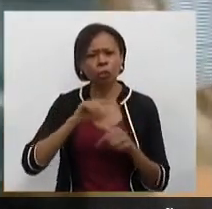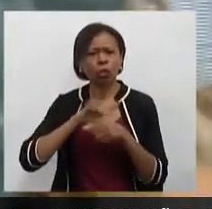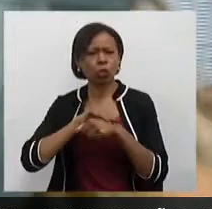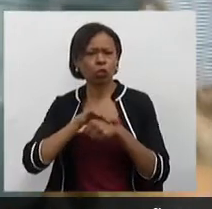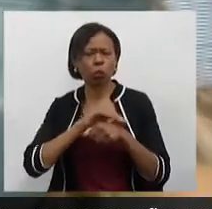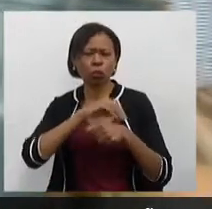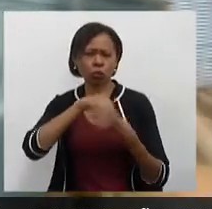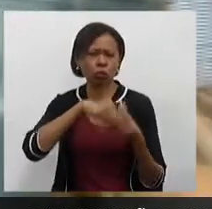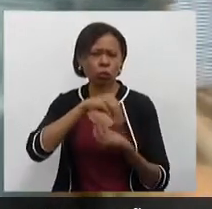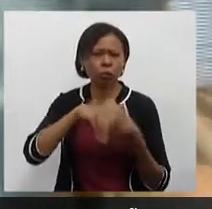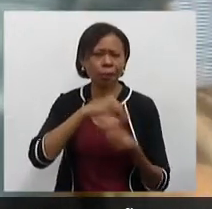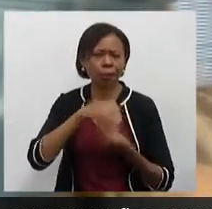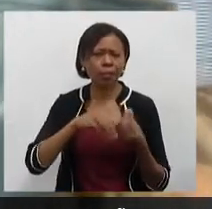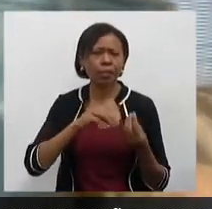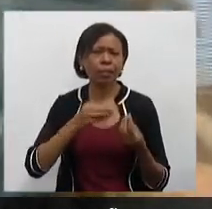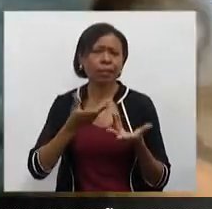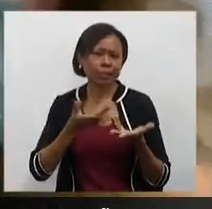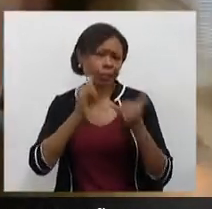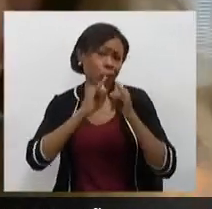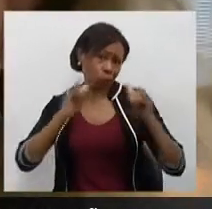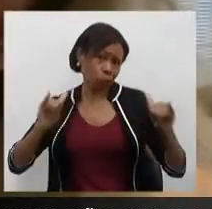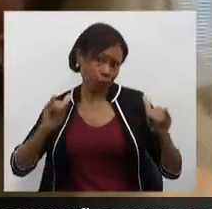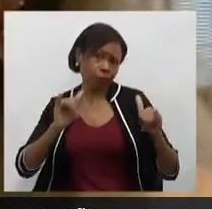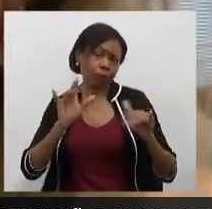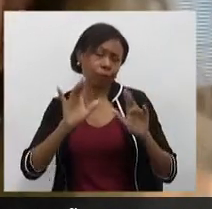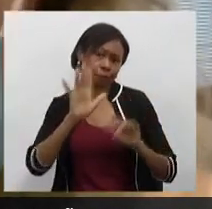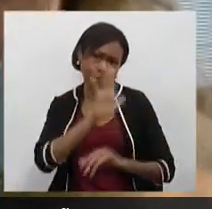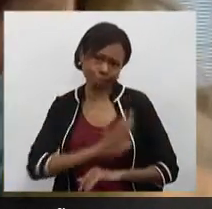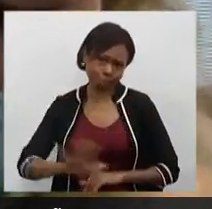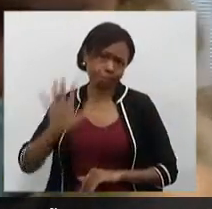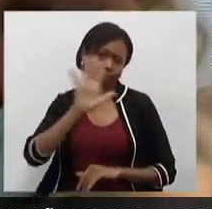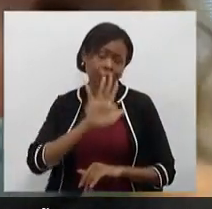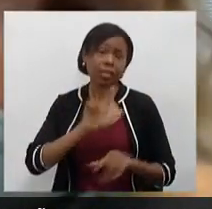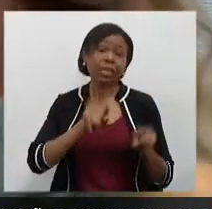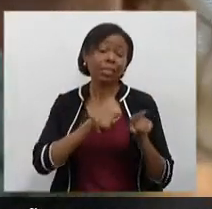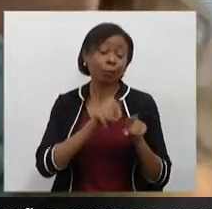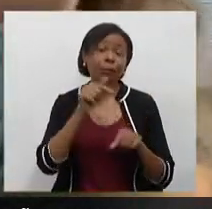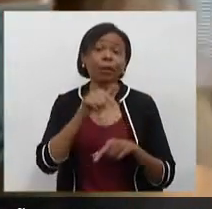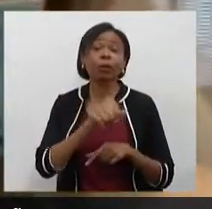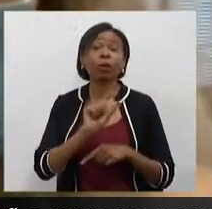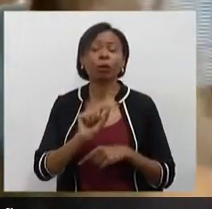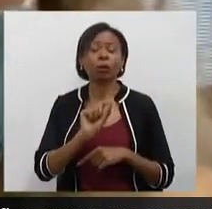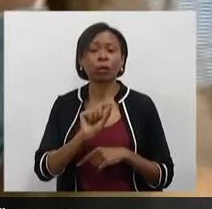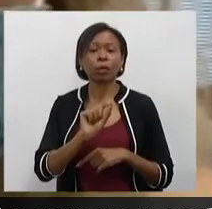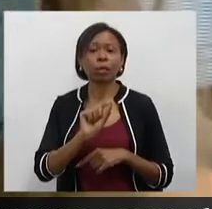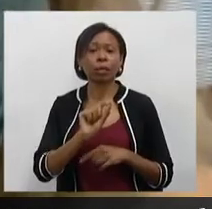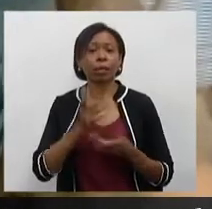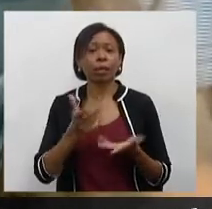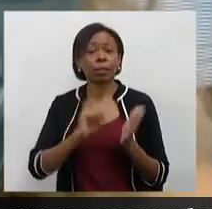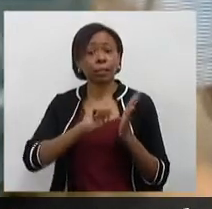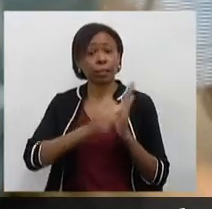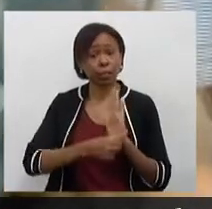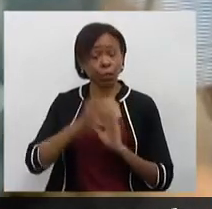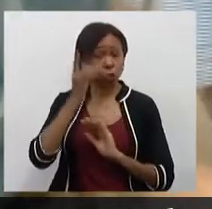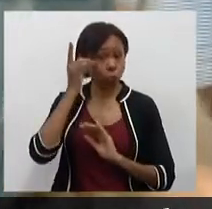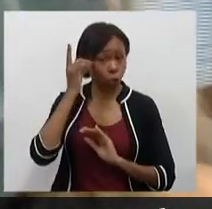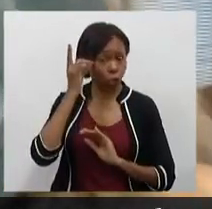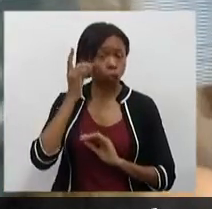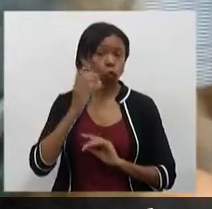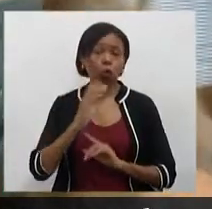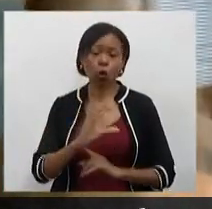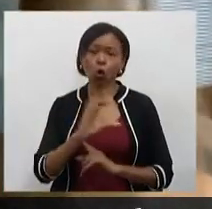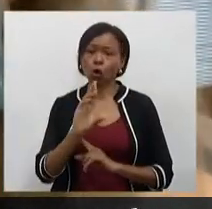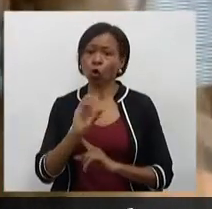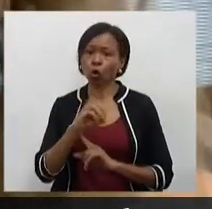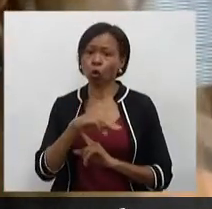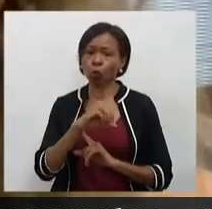dentre elas a questão da síndrome de Down, ou seja, a trissonomia do cromossomo 21. Importante destacar